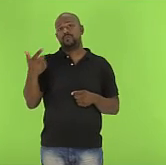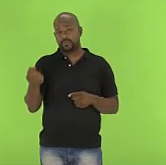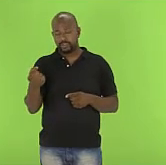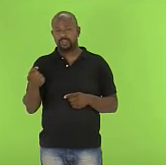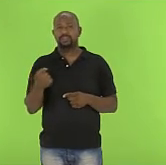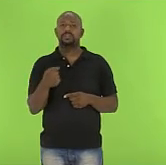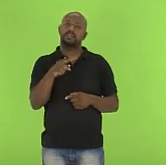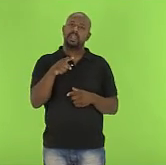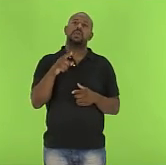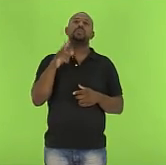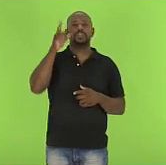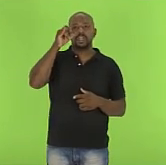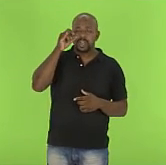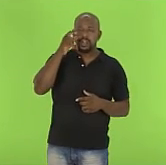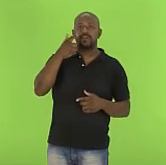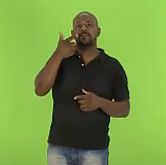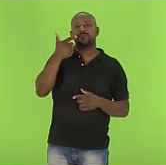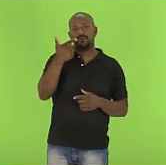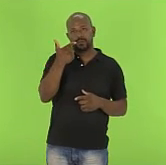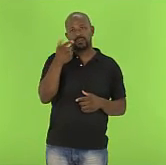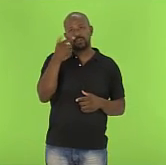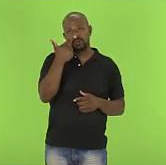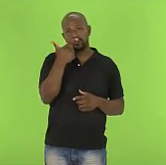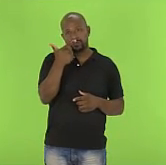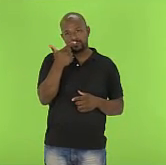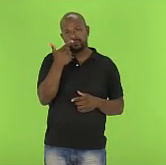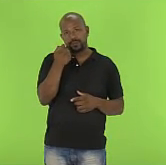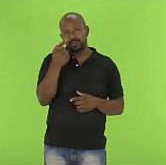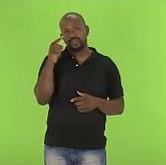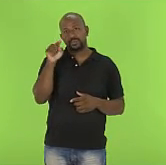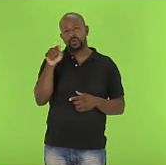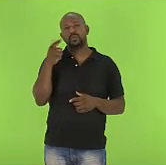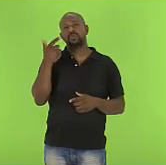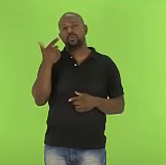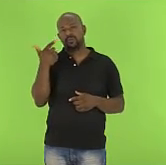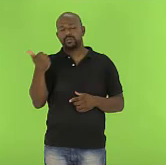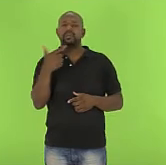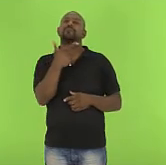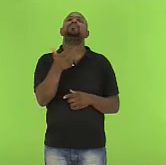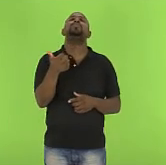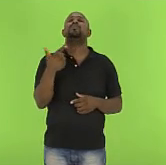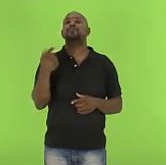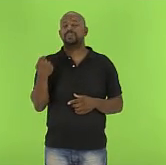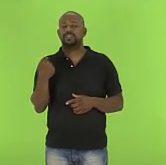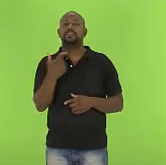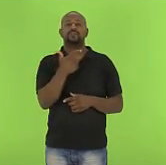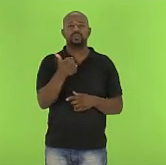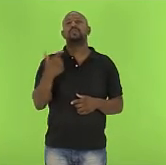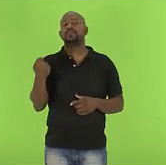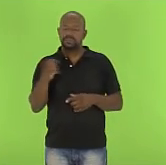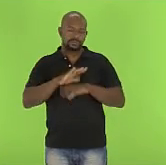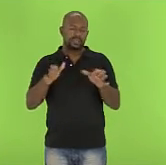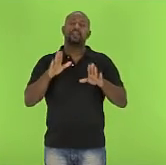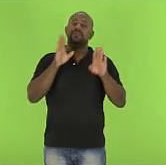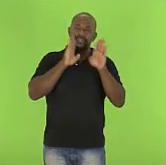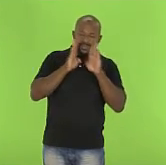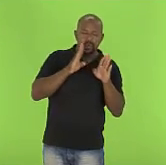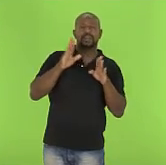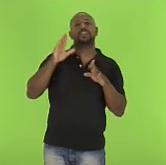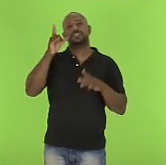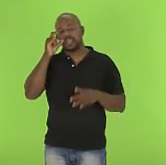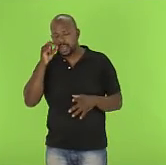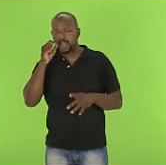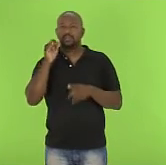youtube.com.br/2120. Tem o Instagram, que é 20.1.20, né? Escrito por extenso. Muita informação, as pessoas já se perderam. 2120, no Instagram, no Facebook e no